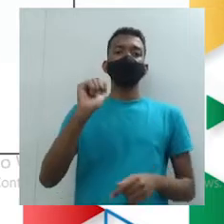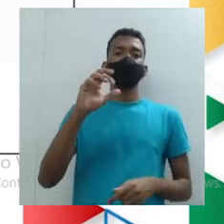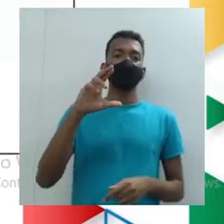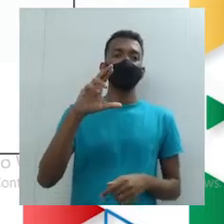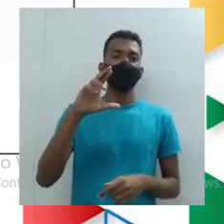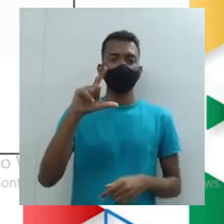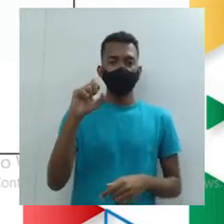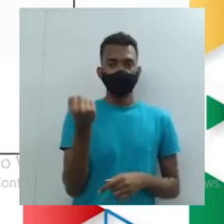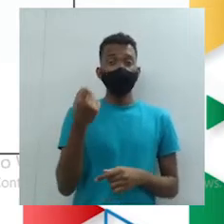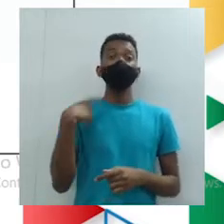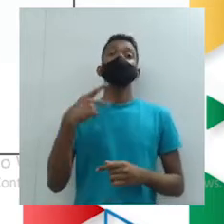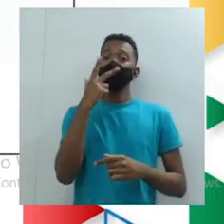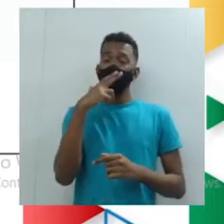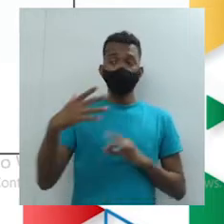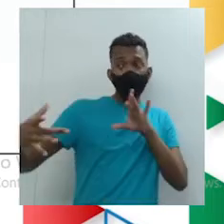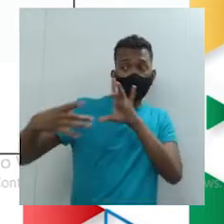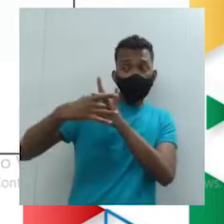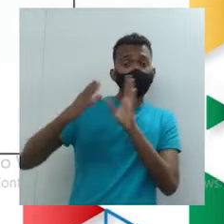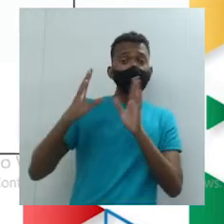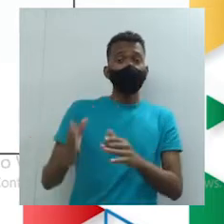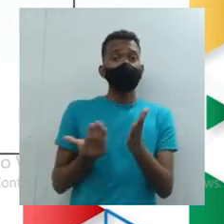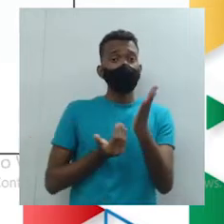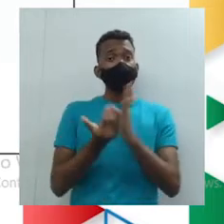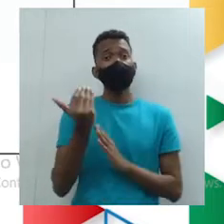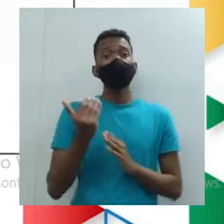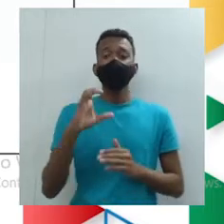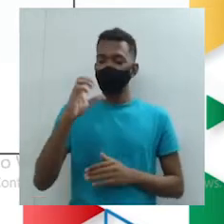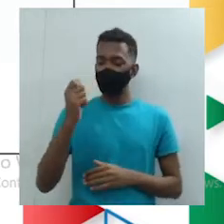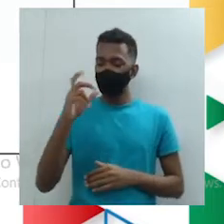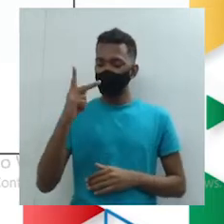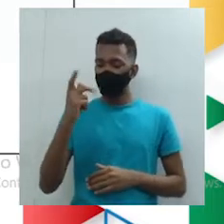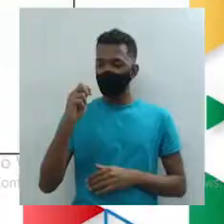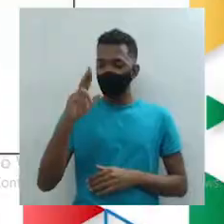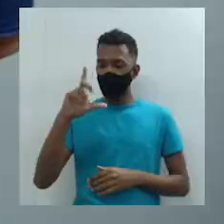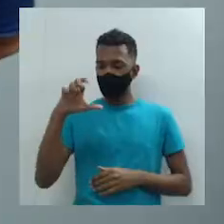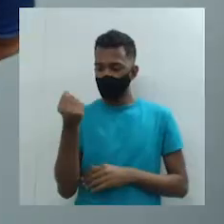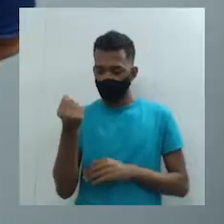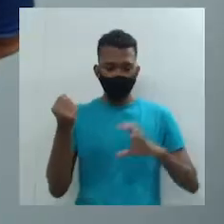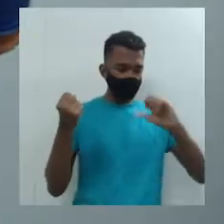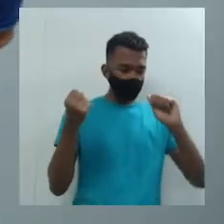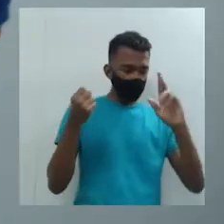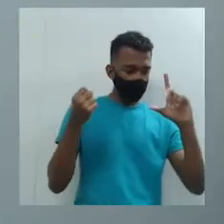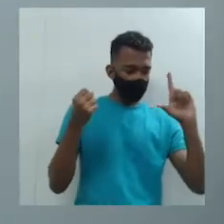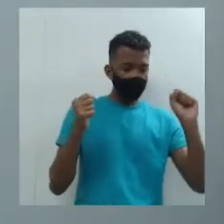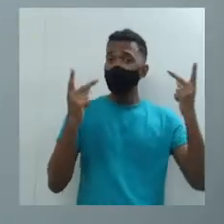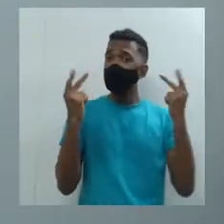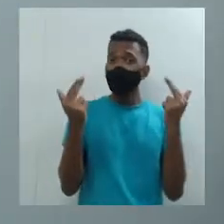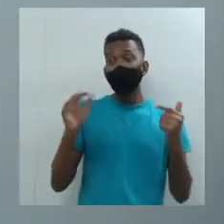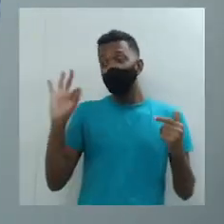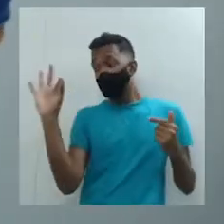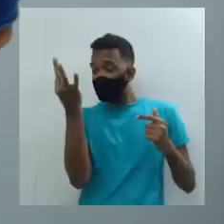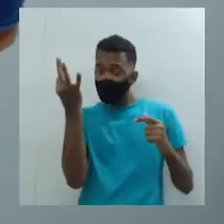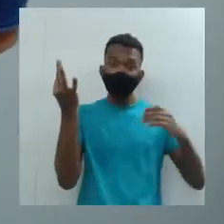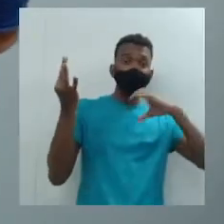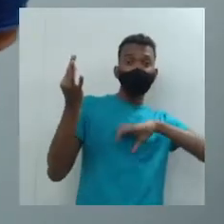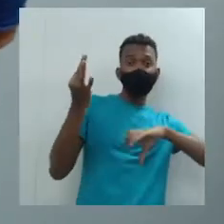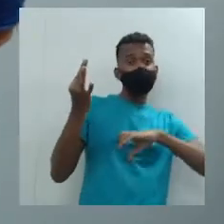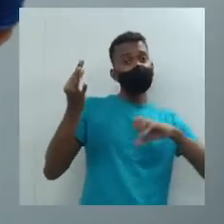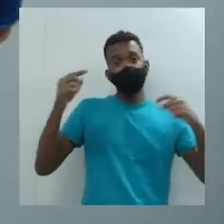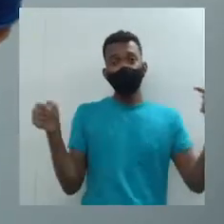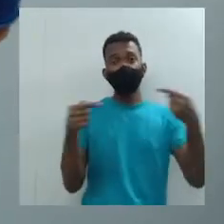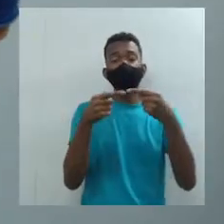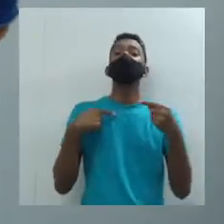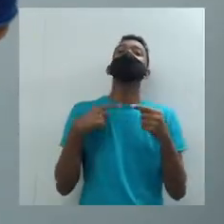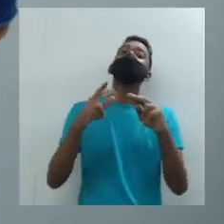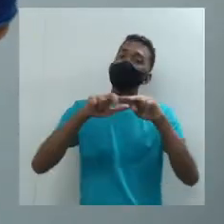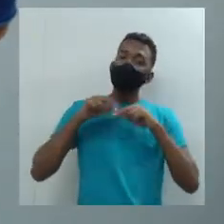vai estabelecendo, né, desde o início do poema, um espaço de convergência entre ele e o Charles Baudelaire. Um